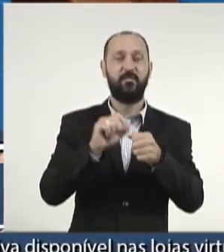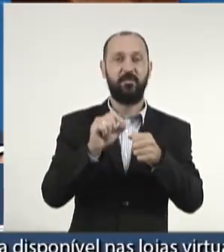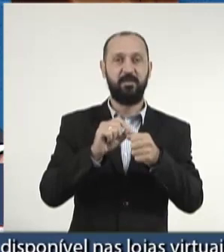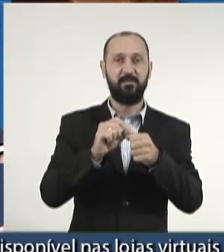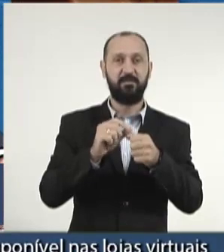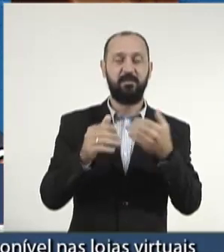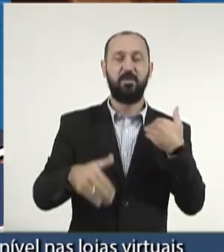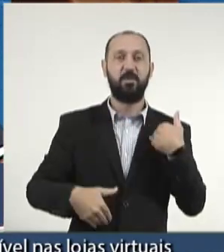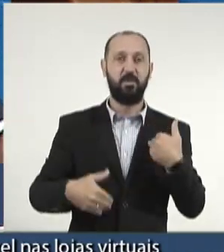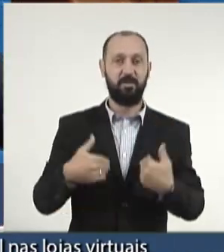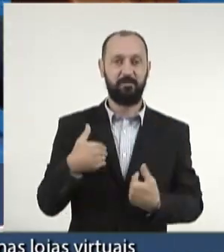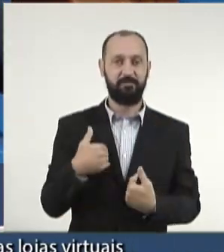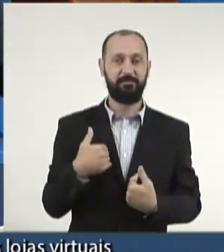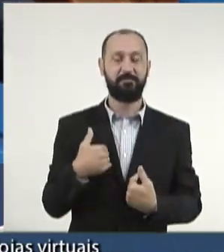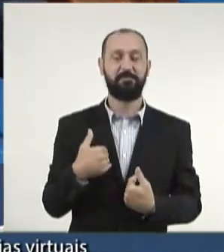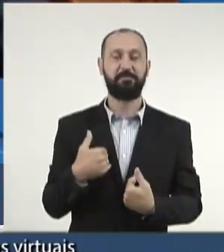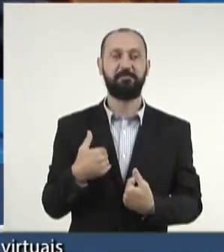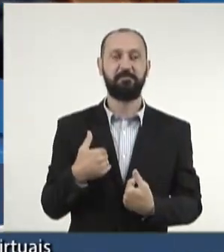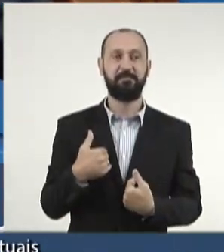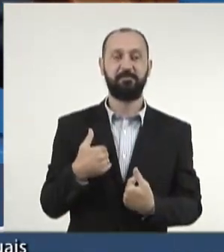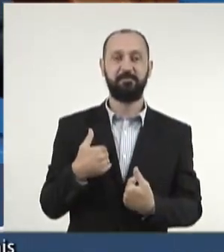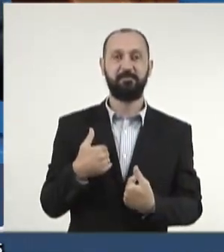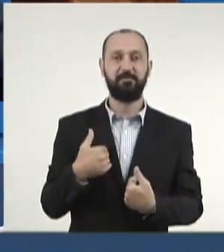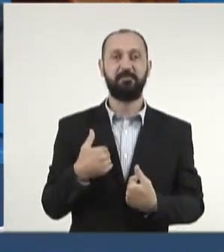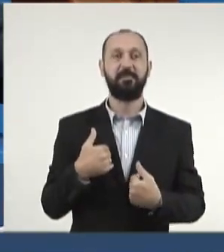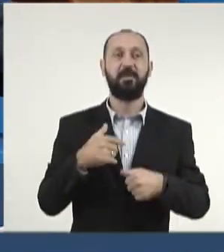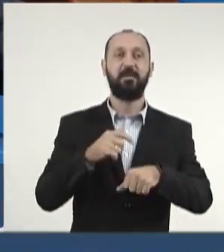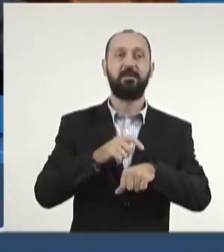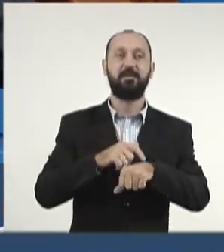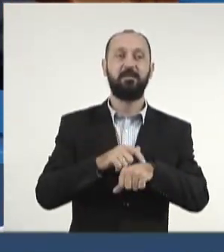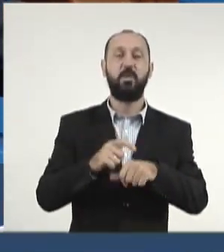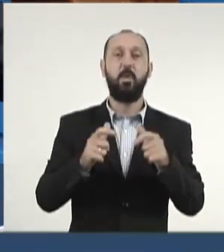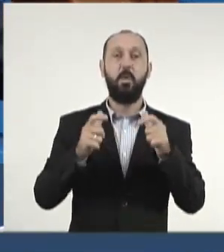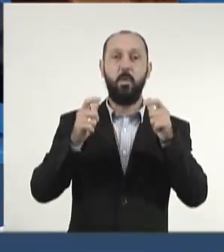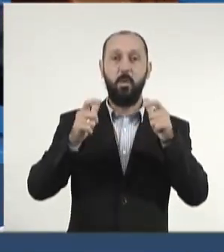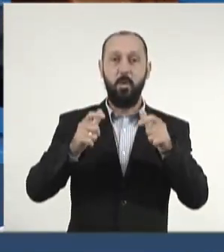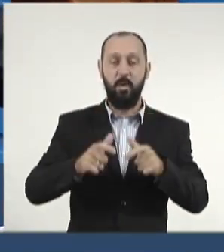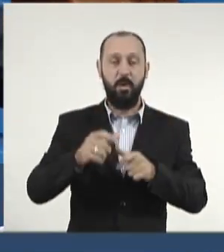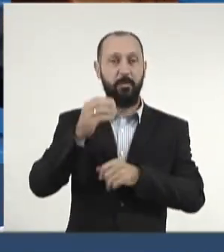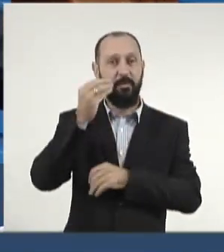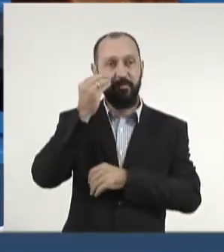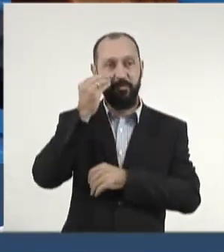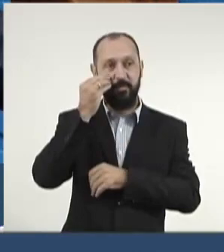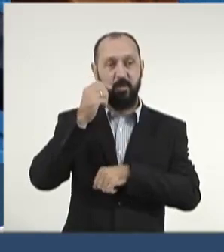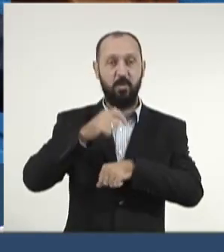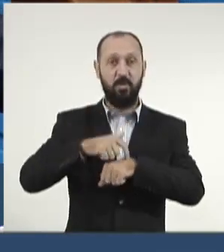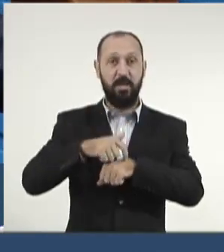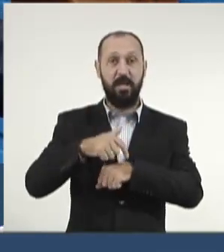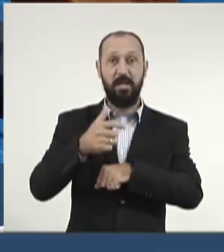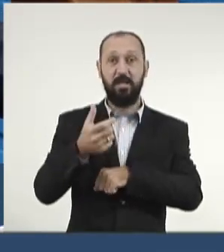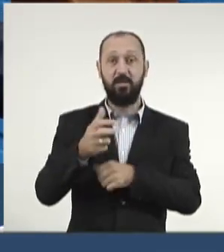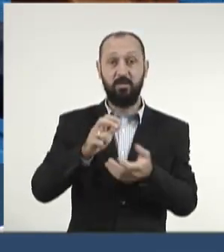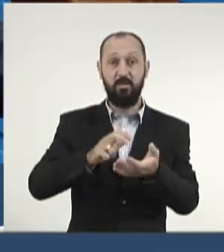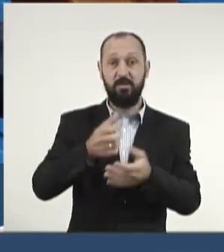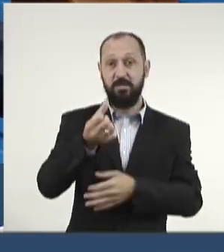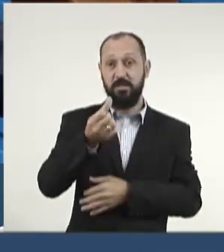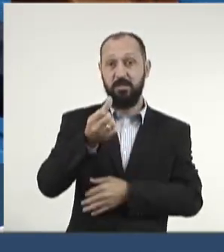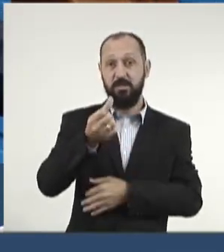de aptidão física e chegou no local do teste às 6 horas da